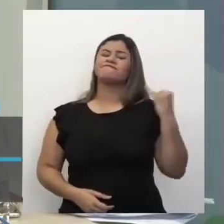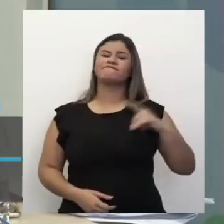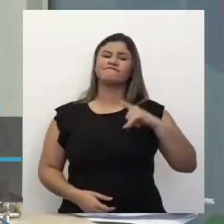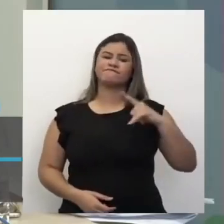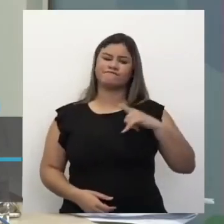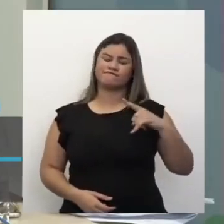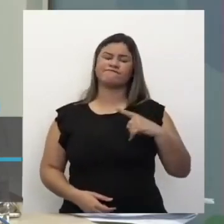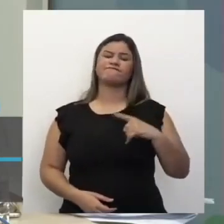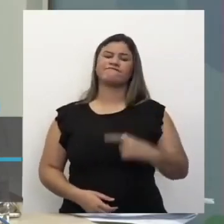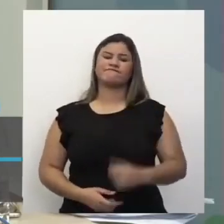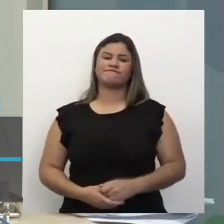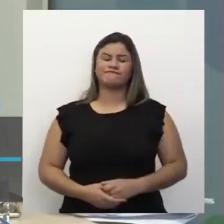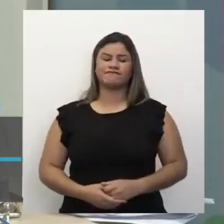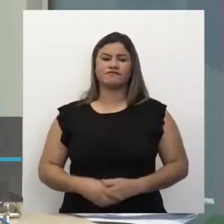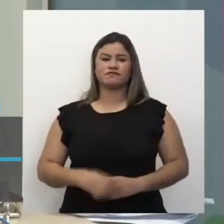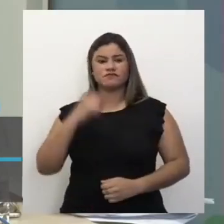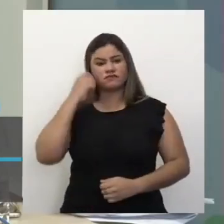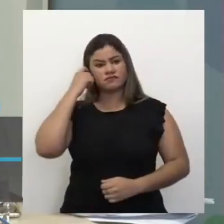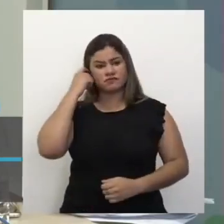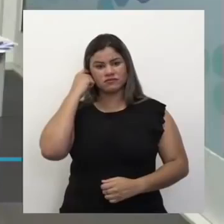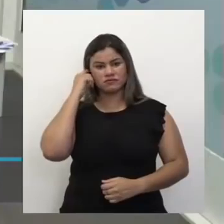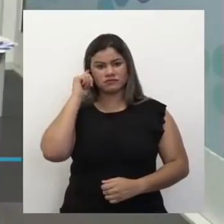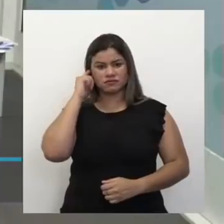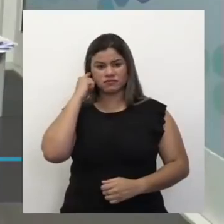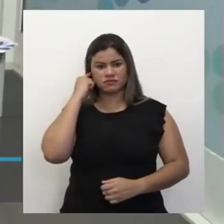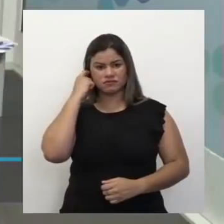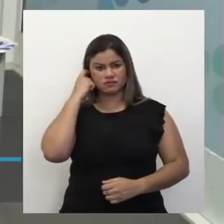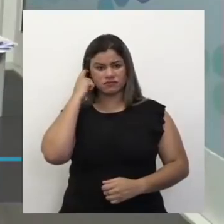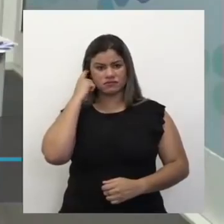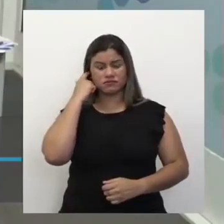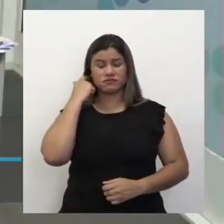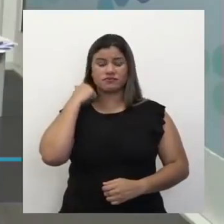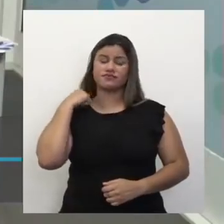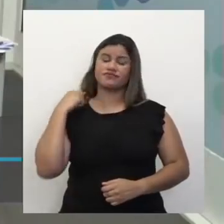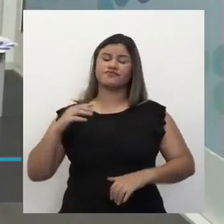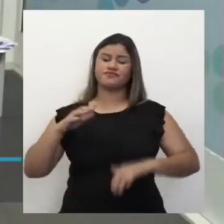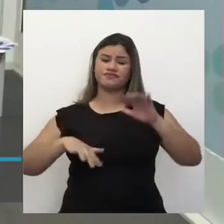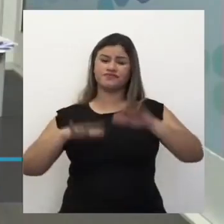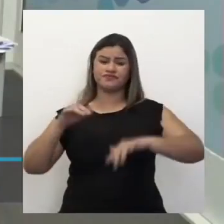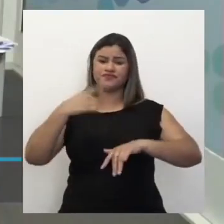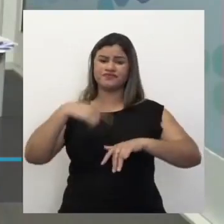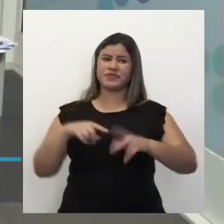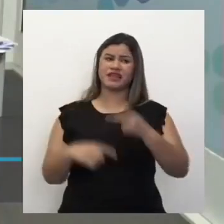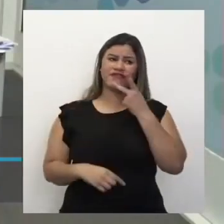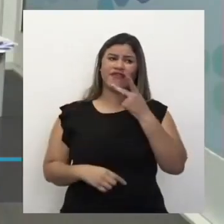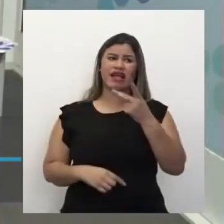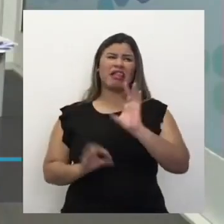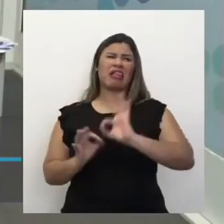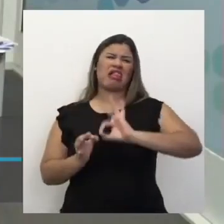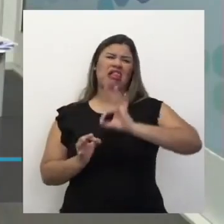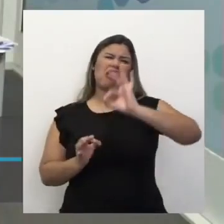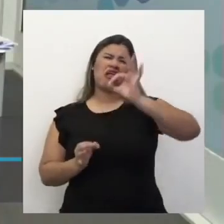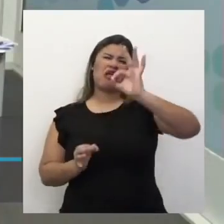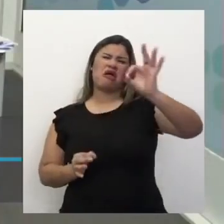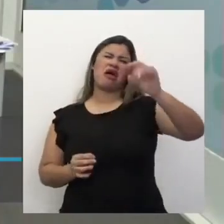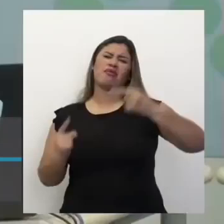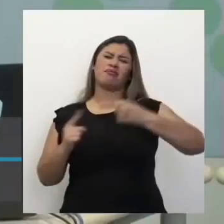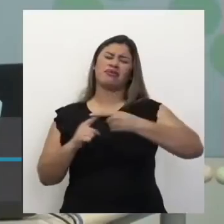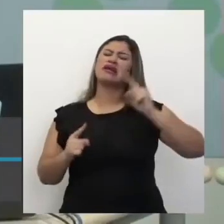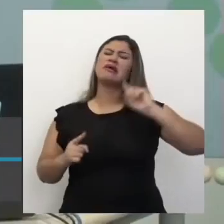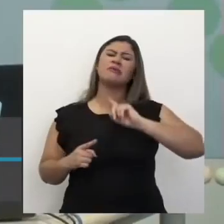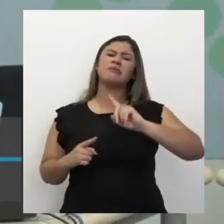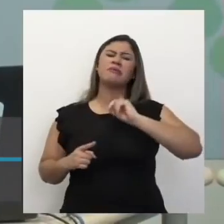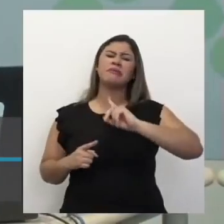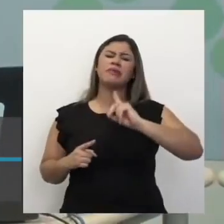gente essa trazer era a ideia. Porque às vezes, né, a gente fala assim, nossa, mas está tão longe, né? Está lá em Minas Gerais, que nem é